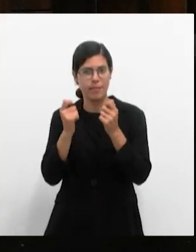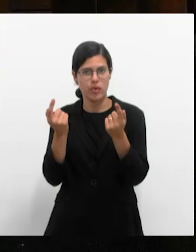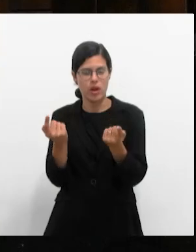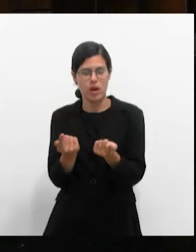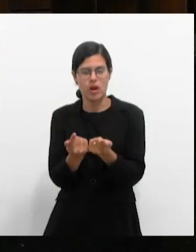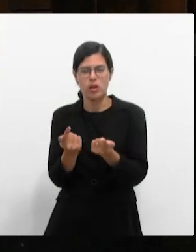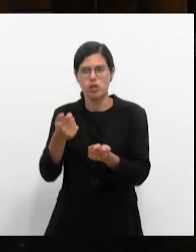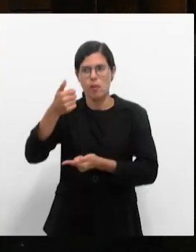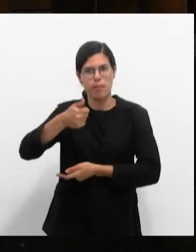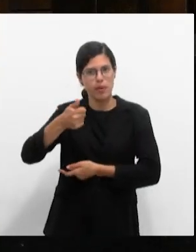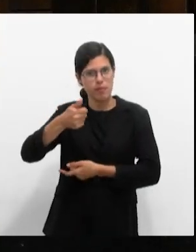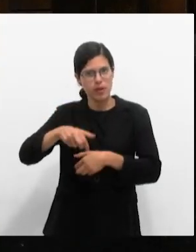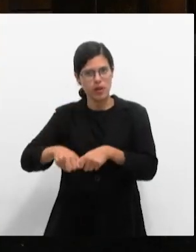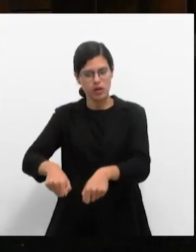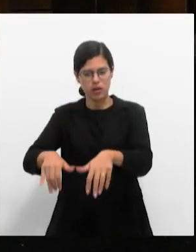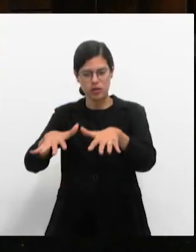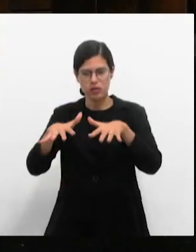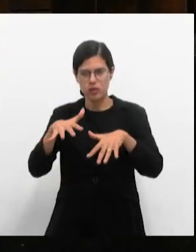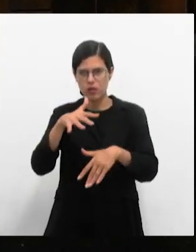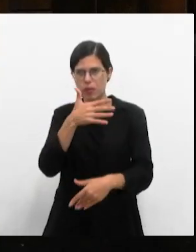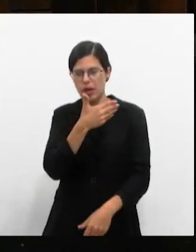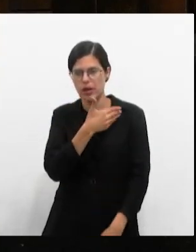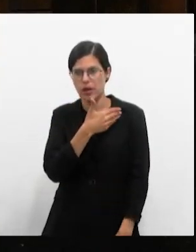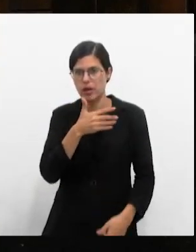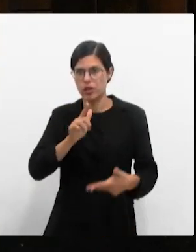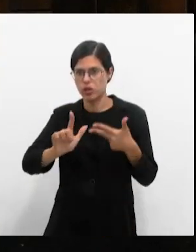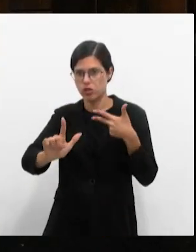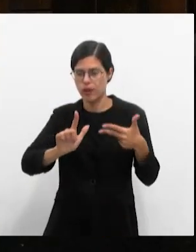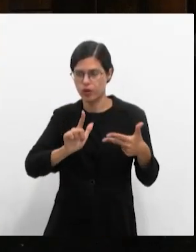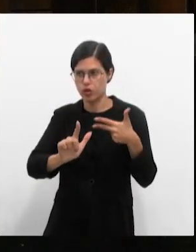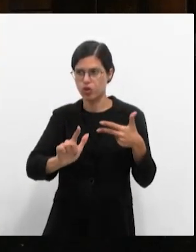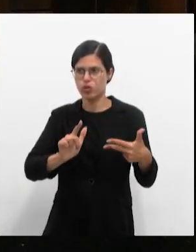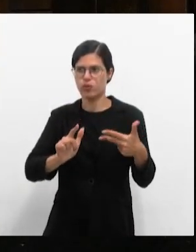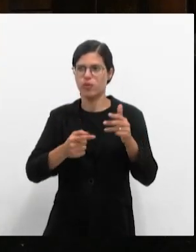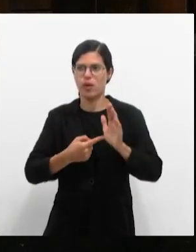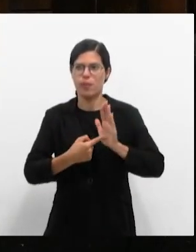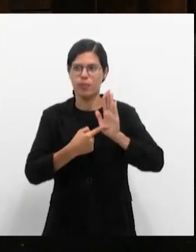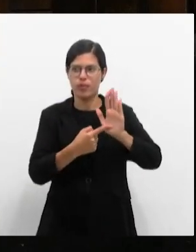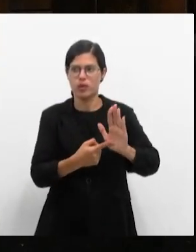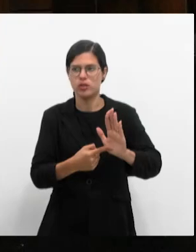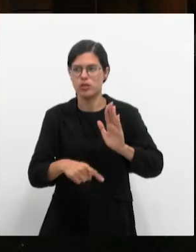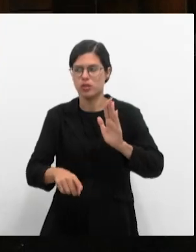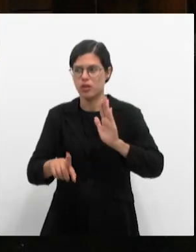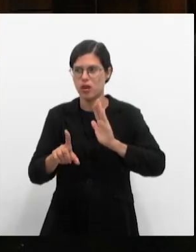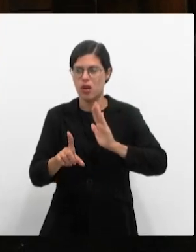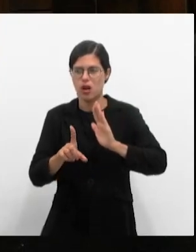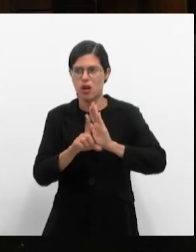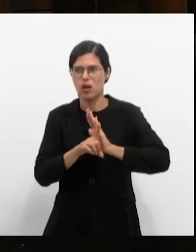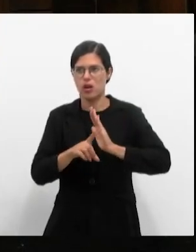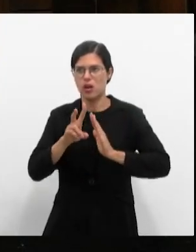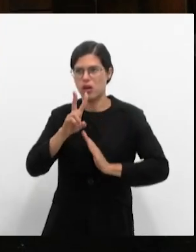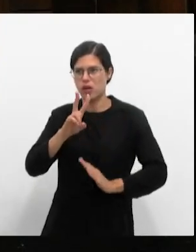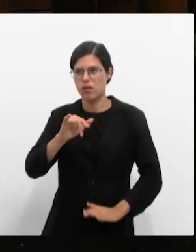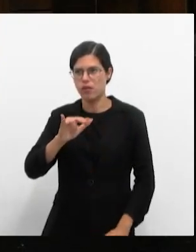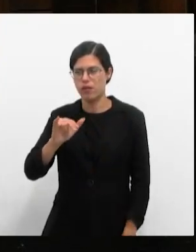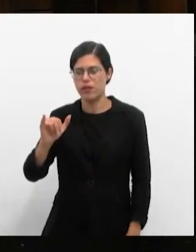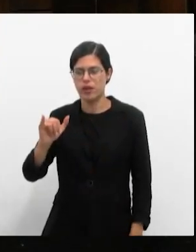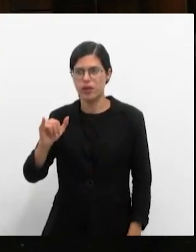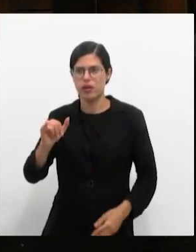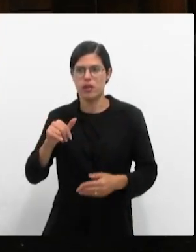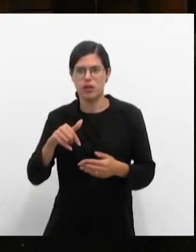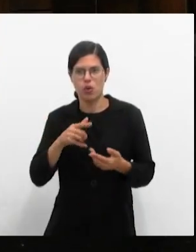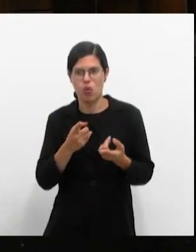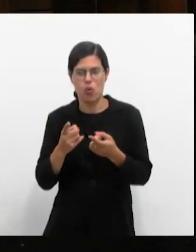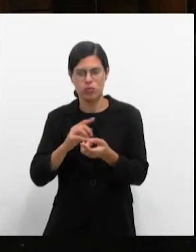a primeira Assembleia Legislativa a apresentar a Lei Vini Júnior de combate ao racismo nos estádios